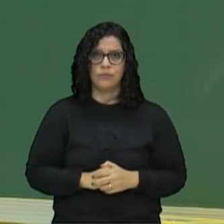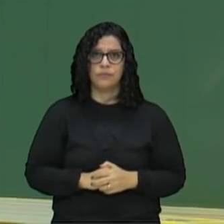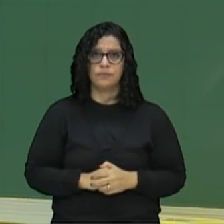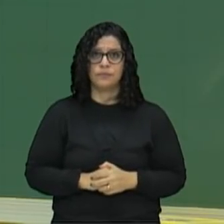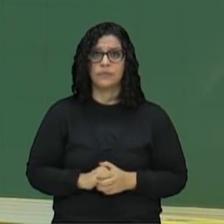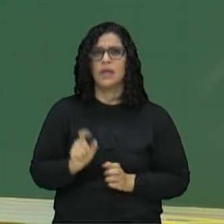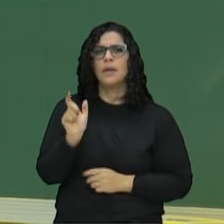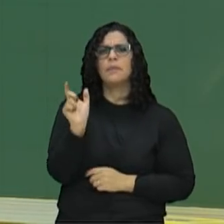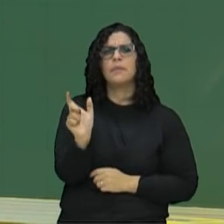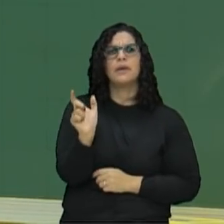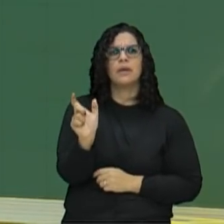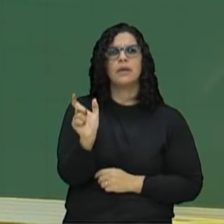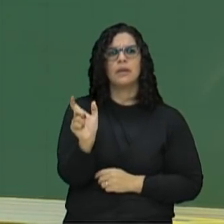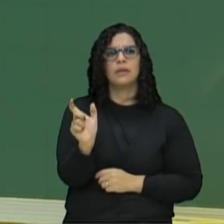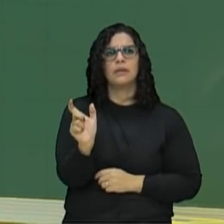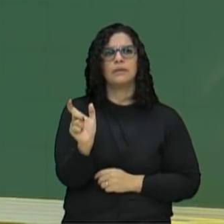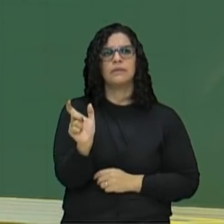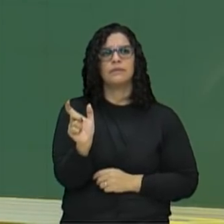a palavra,